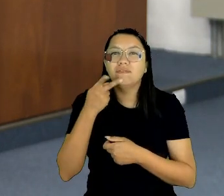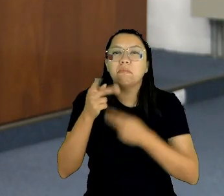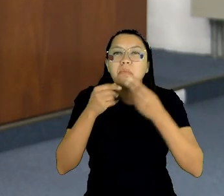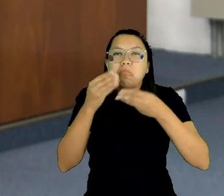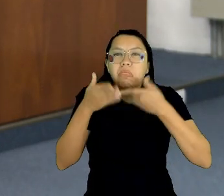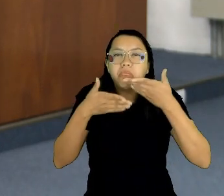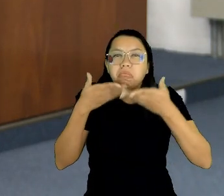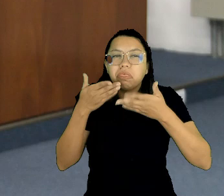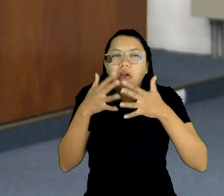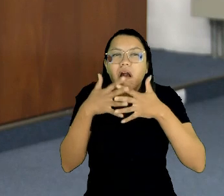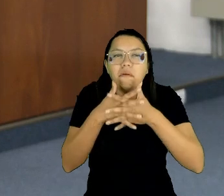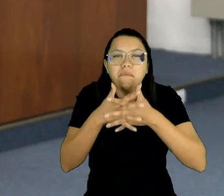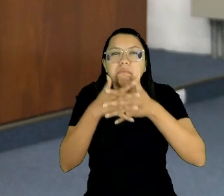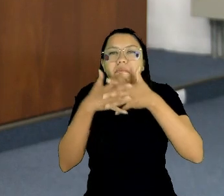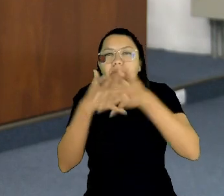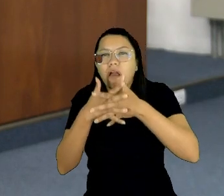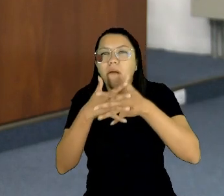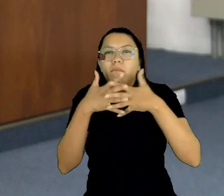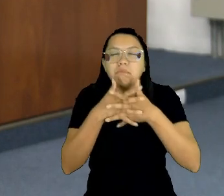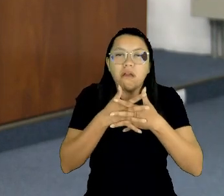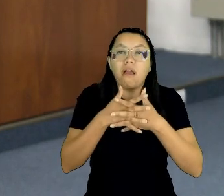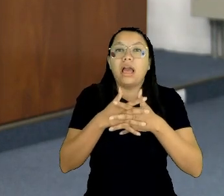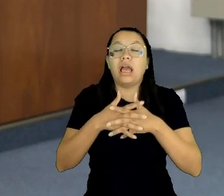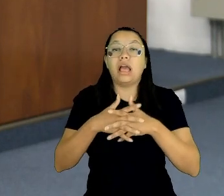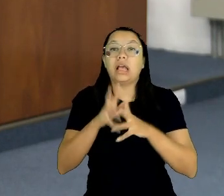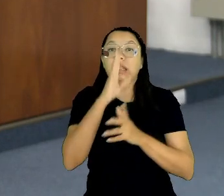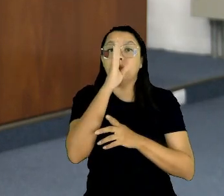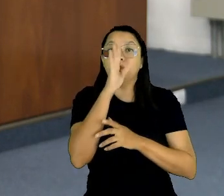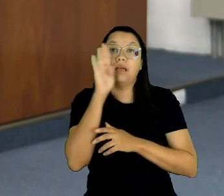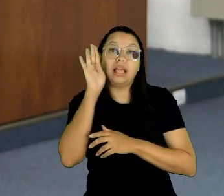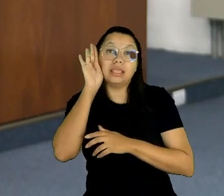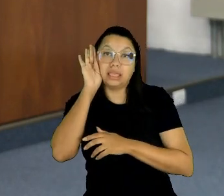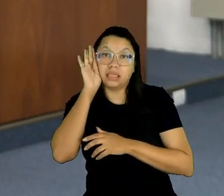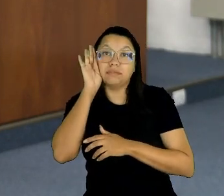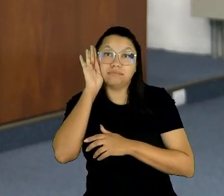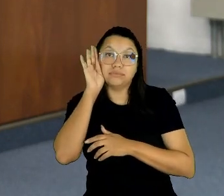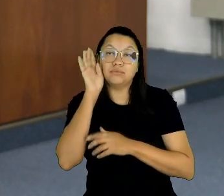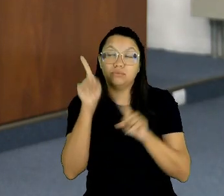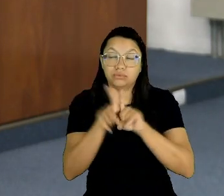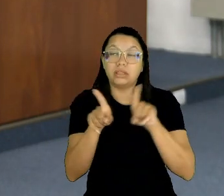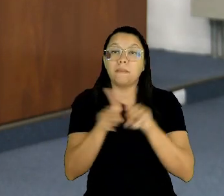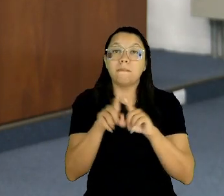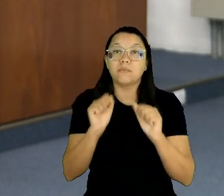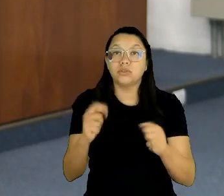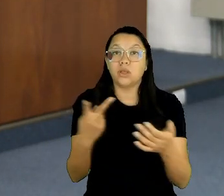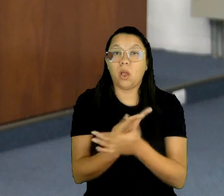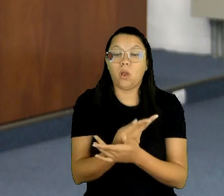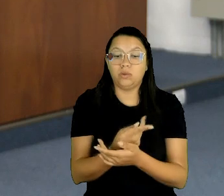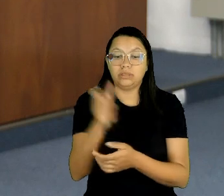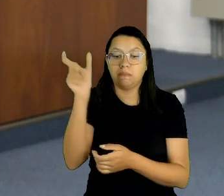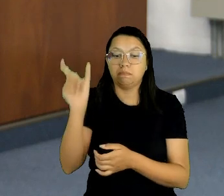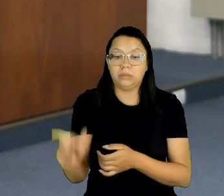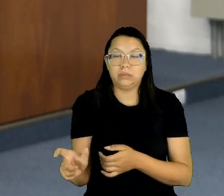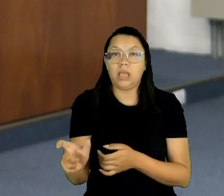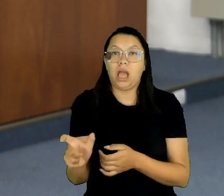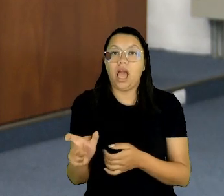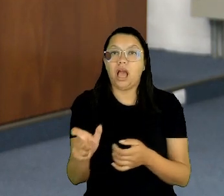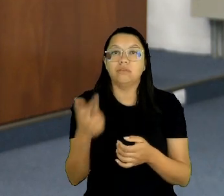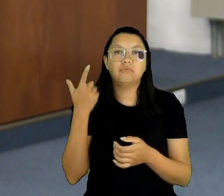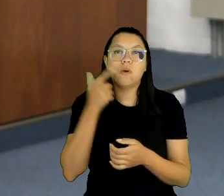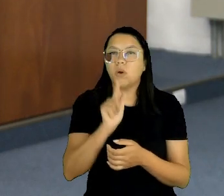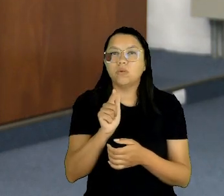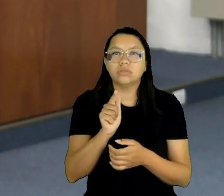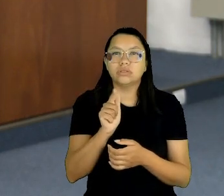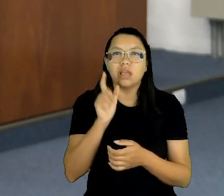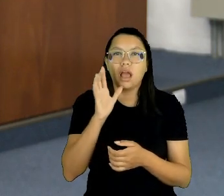Às vezes o paciente fala embolado porque teve um déficit na língua, na metade do rosto. Pode acontecer do paciente também aqui, tá? Essa